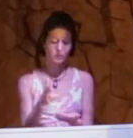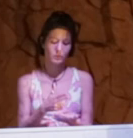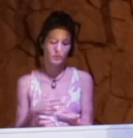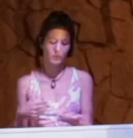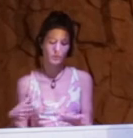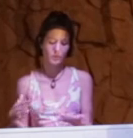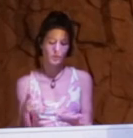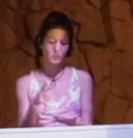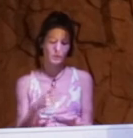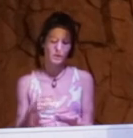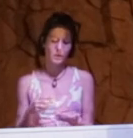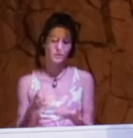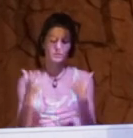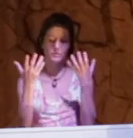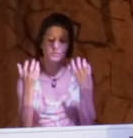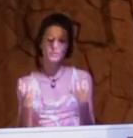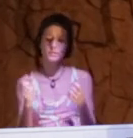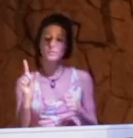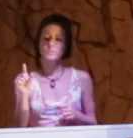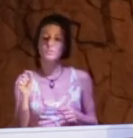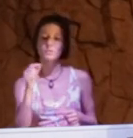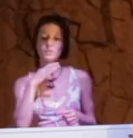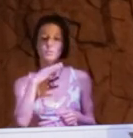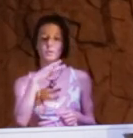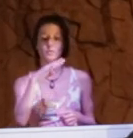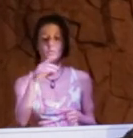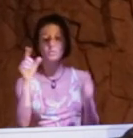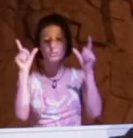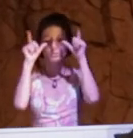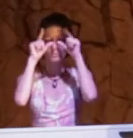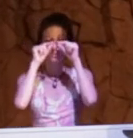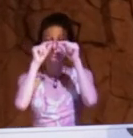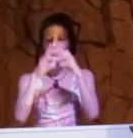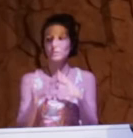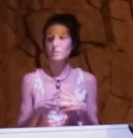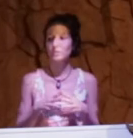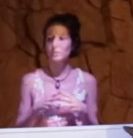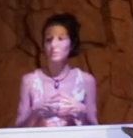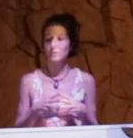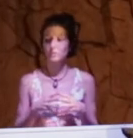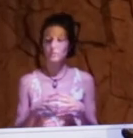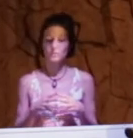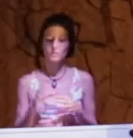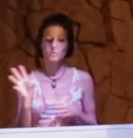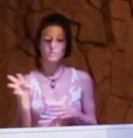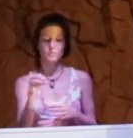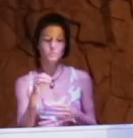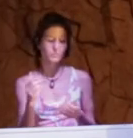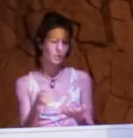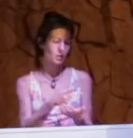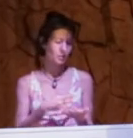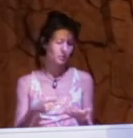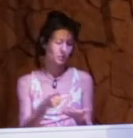cor tão escura quanto a minha. E eu fui buscar na gravura. E a Chilo